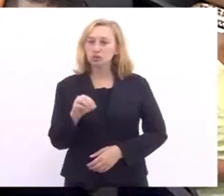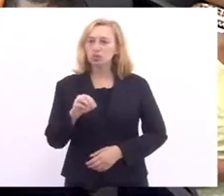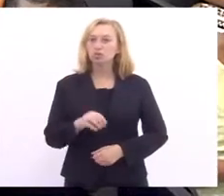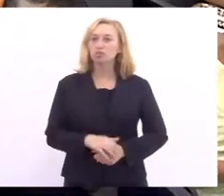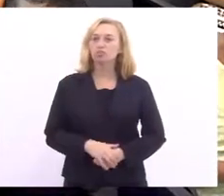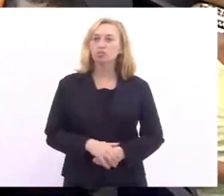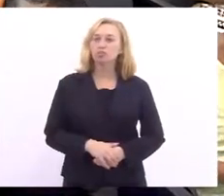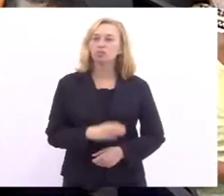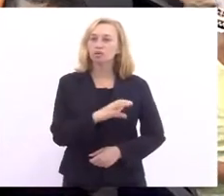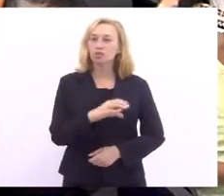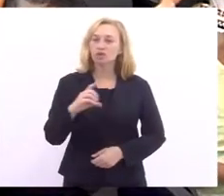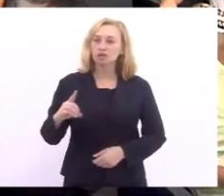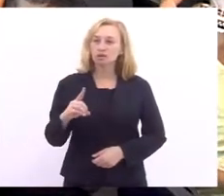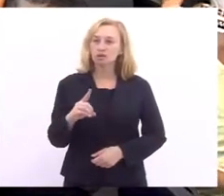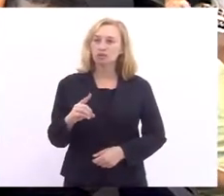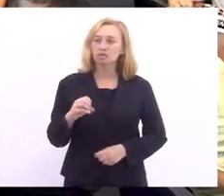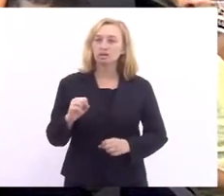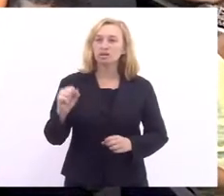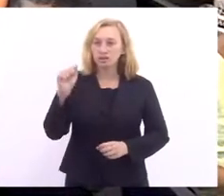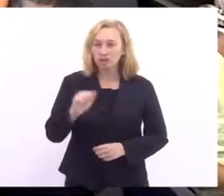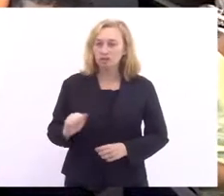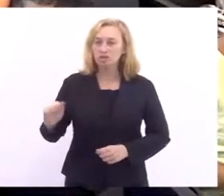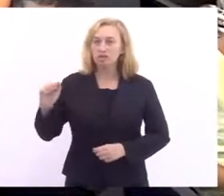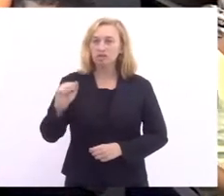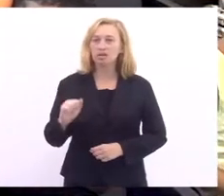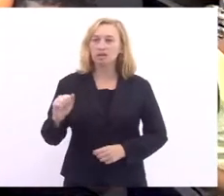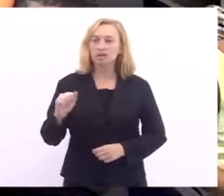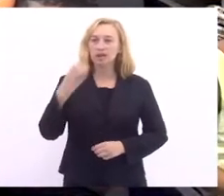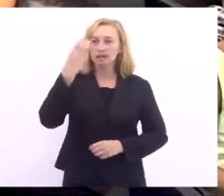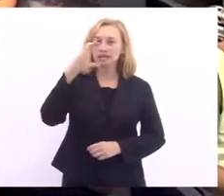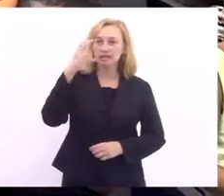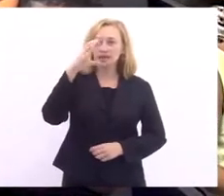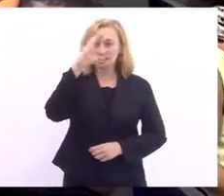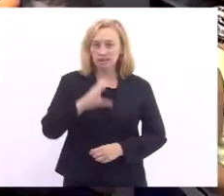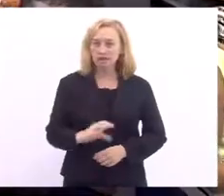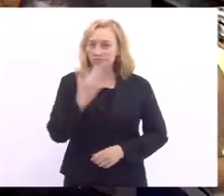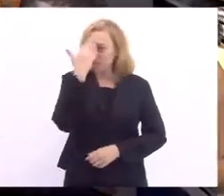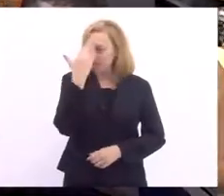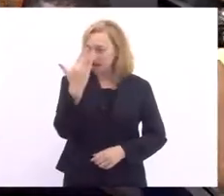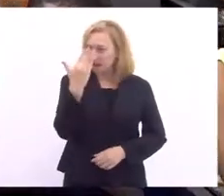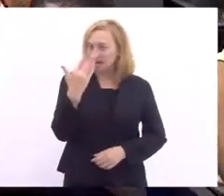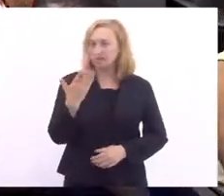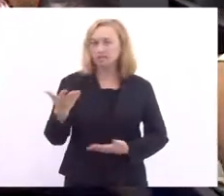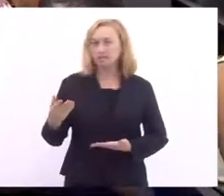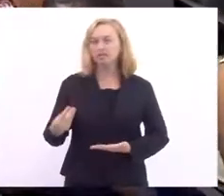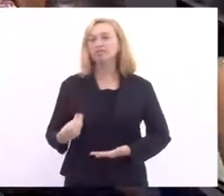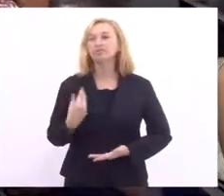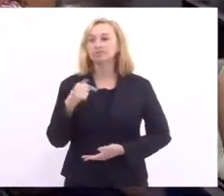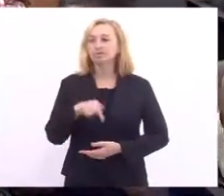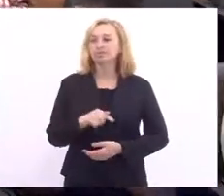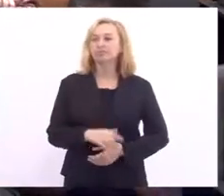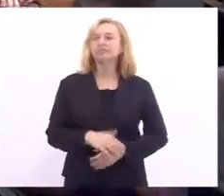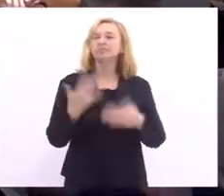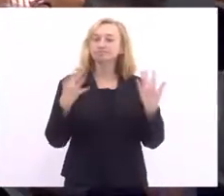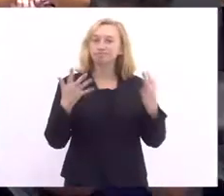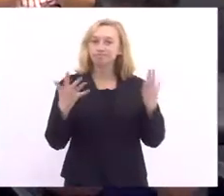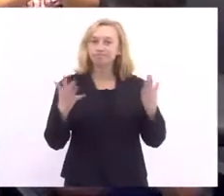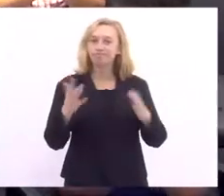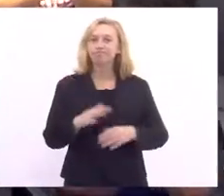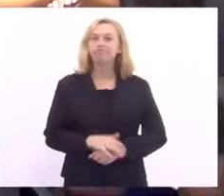Santos coordenador da associação ser cidadão obrigado Francisco Jorge pela presença Muito obrigado